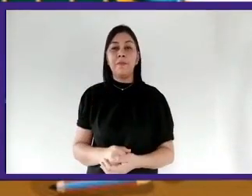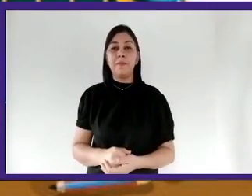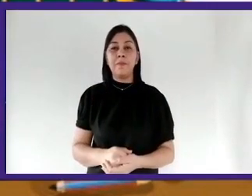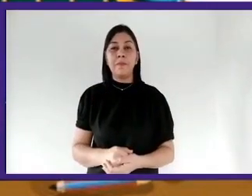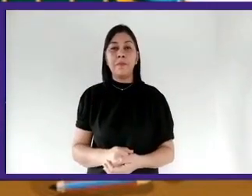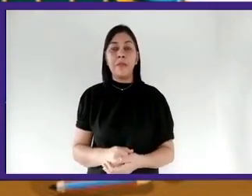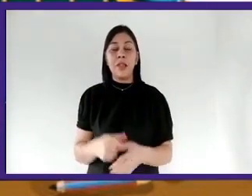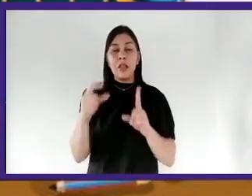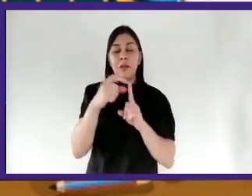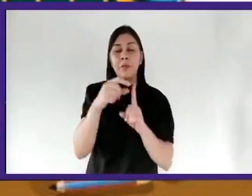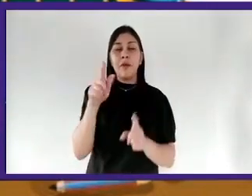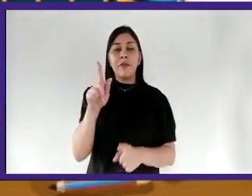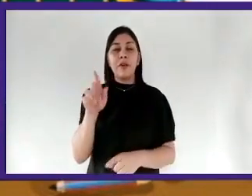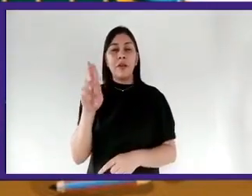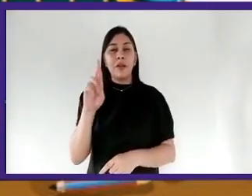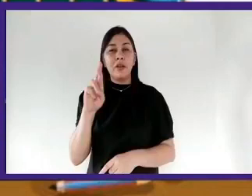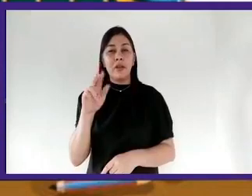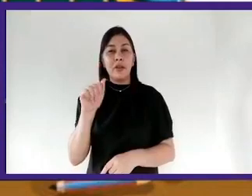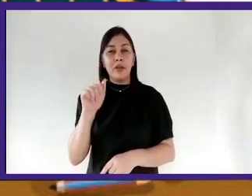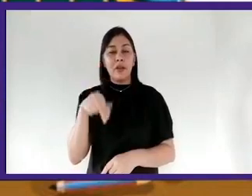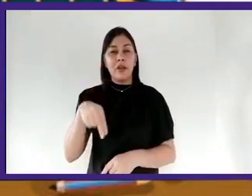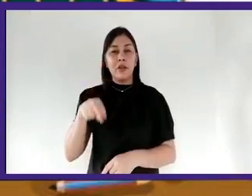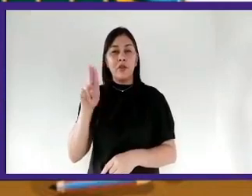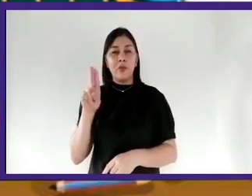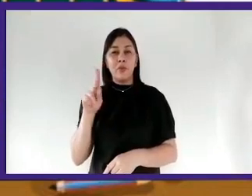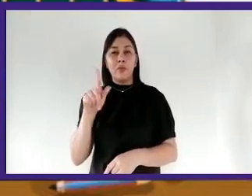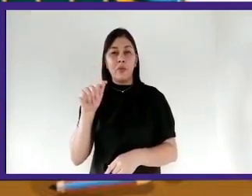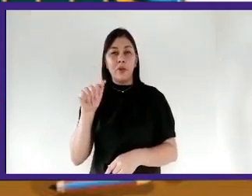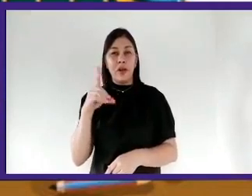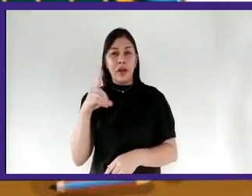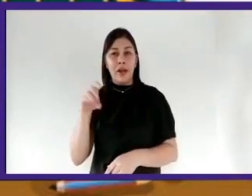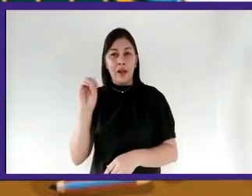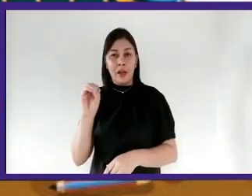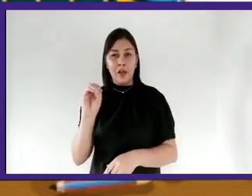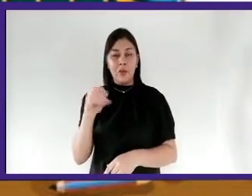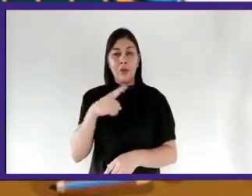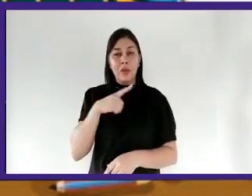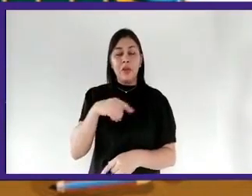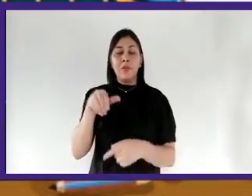aqui, granulado. Vamos lá? A,